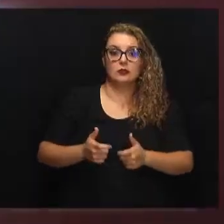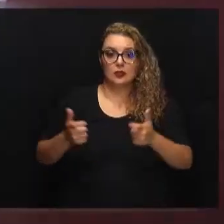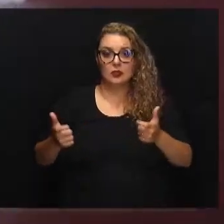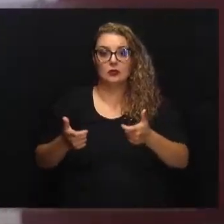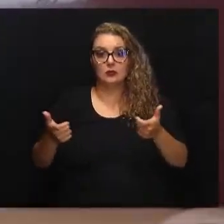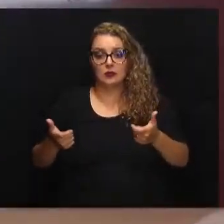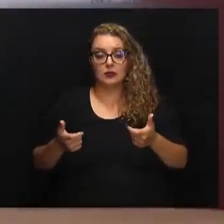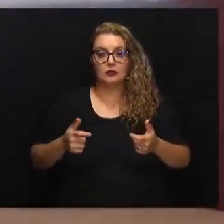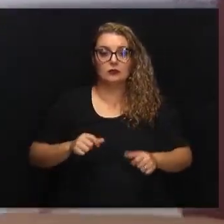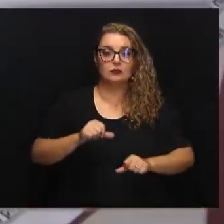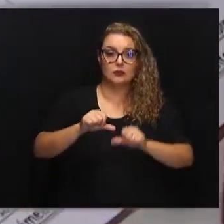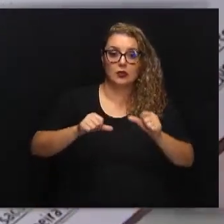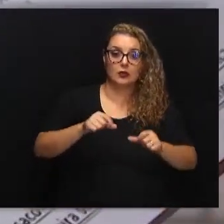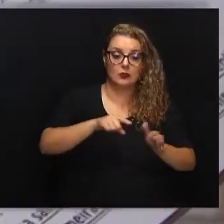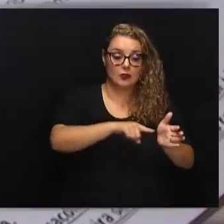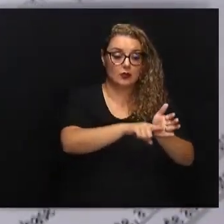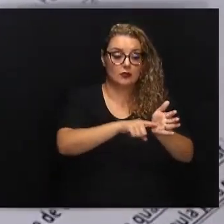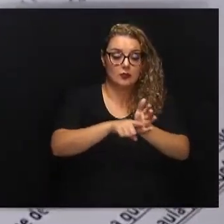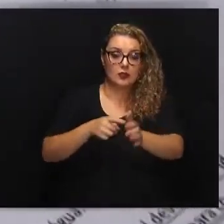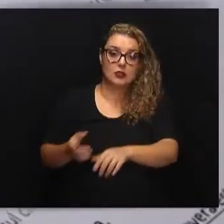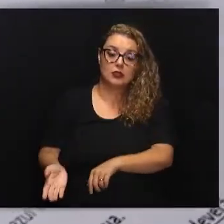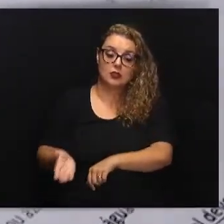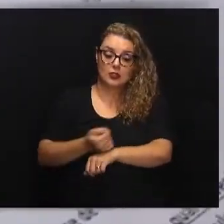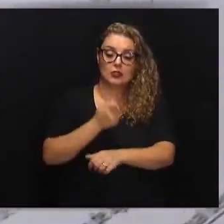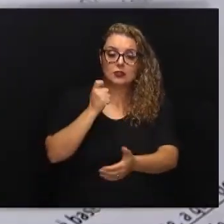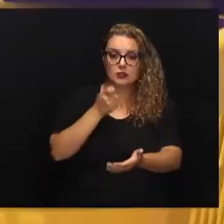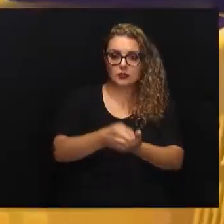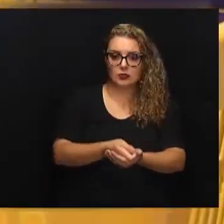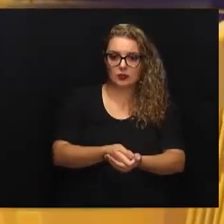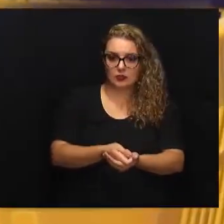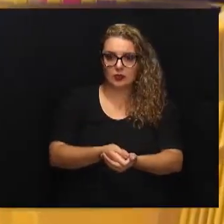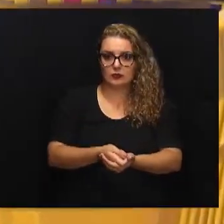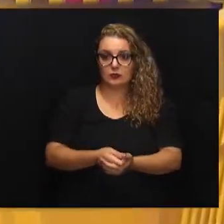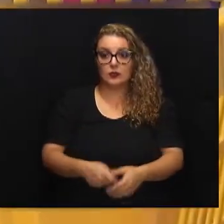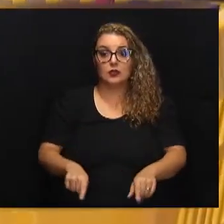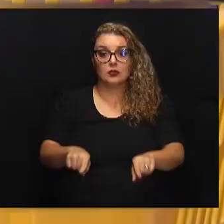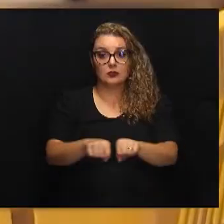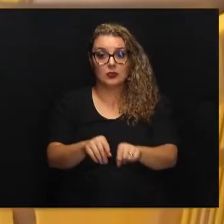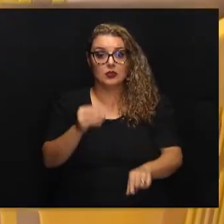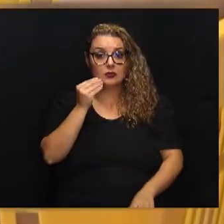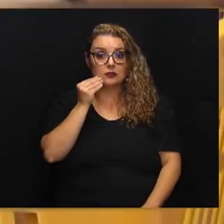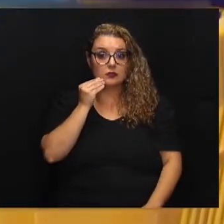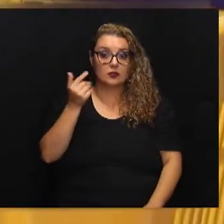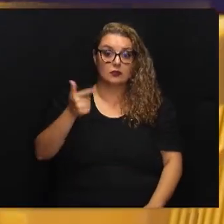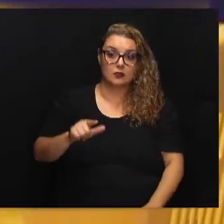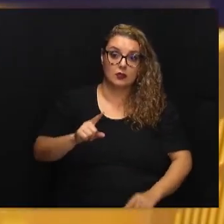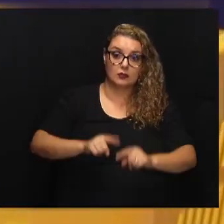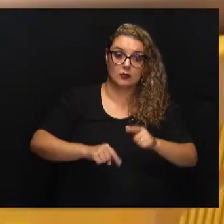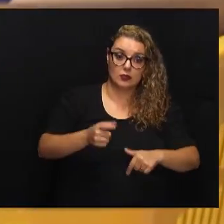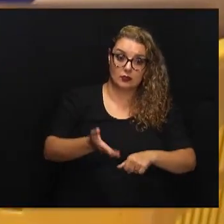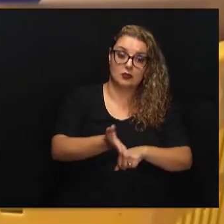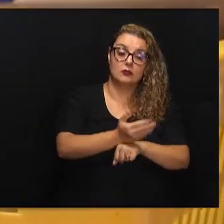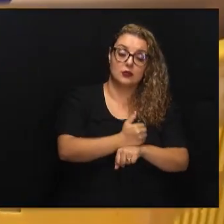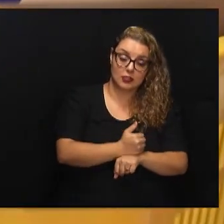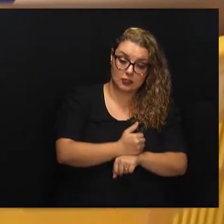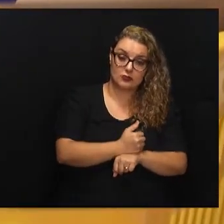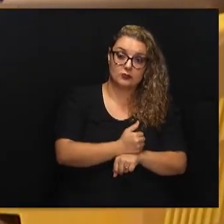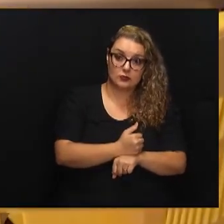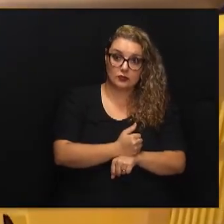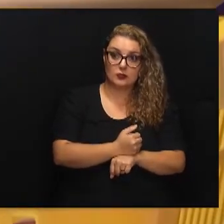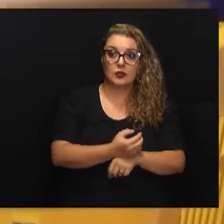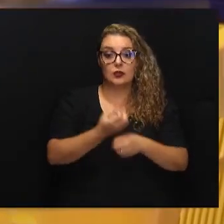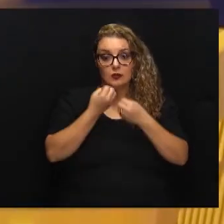fazer pesquisa de preços antes de efetivar a compra, além de tentar reaproveitar materiais dos anos anteriores que estejam em